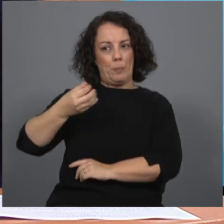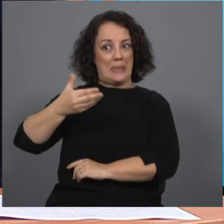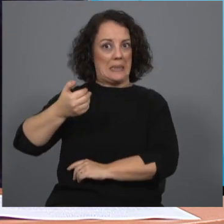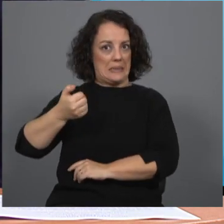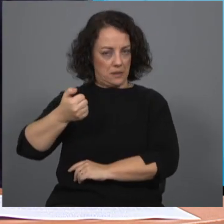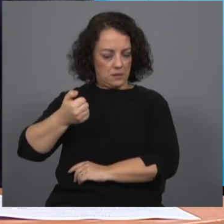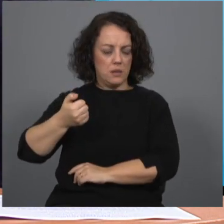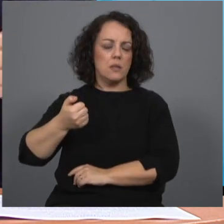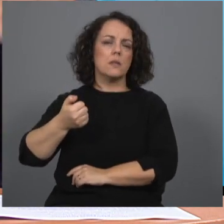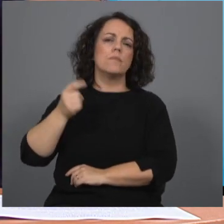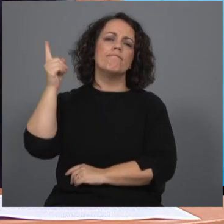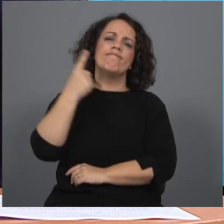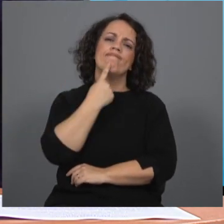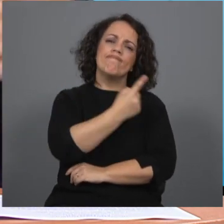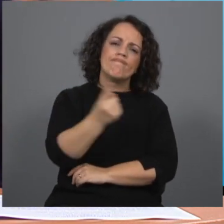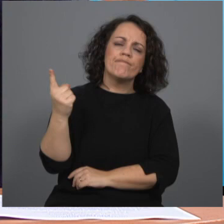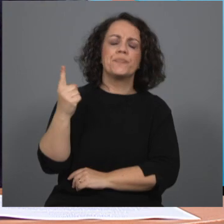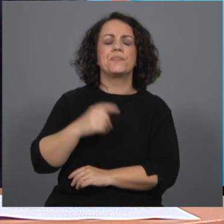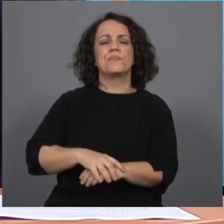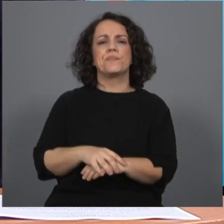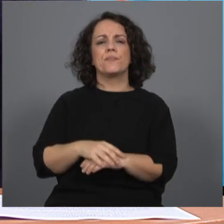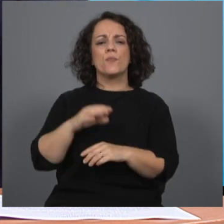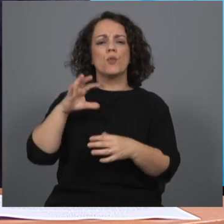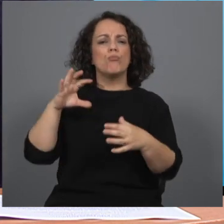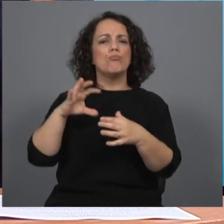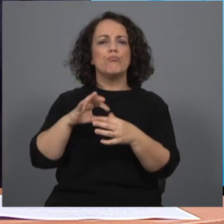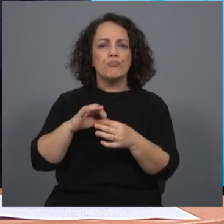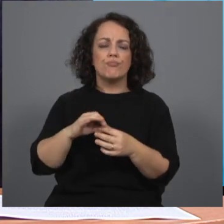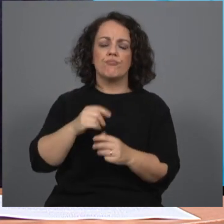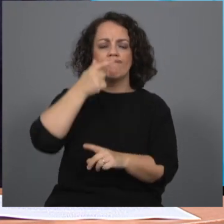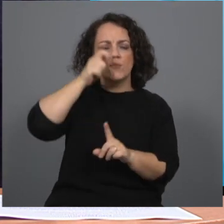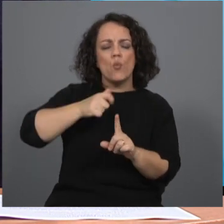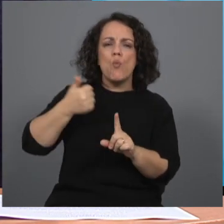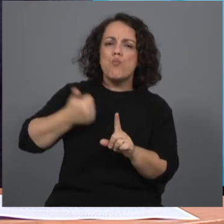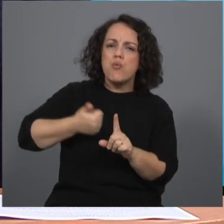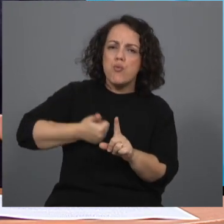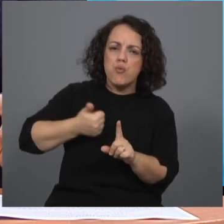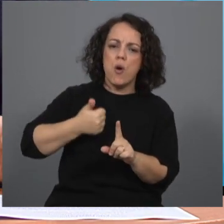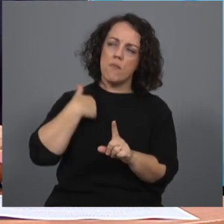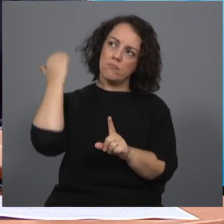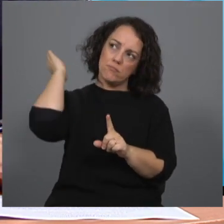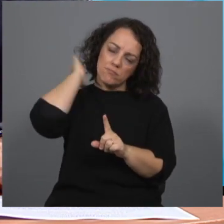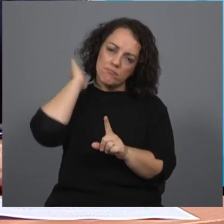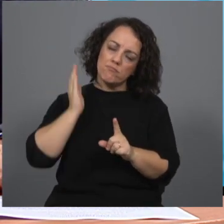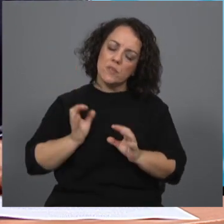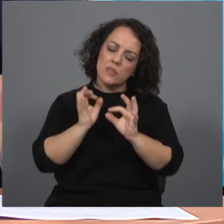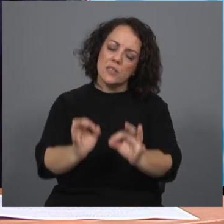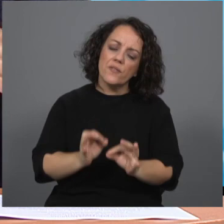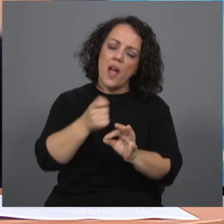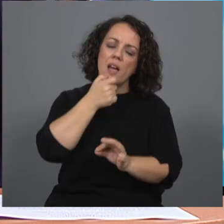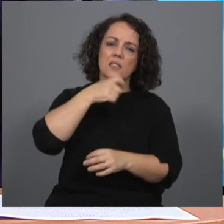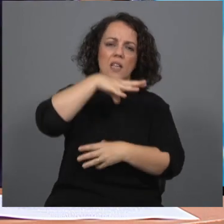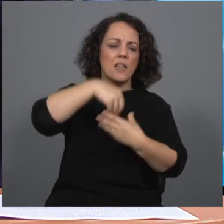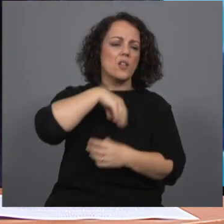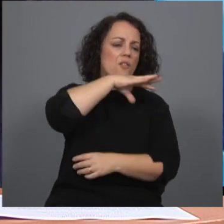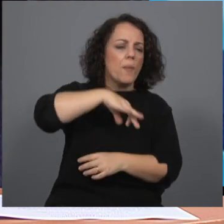em que falava a propósito do bom samaritano, servir significa cuidar dos mais frágeis, das nossas famílias, da